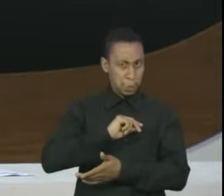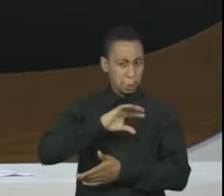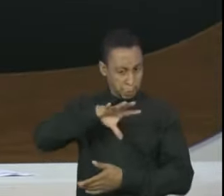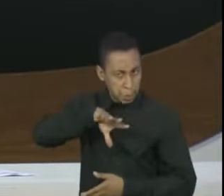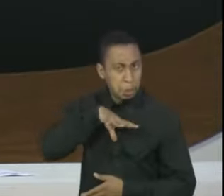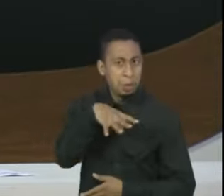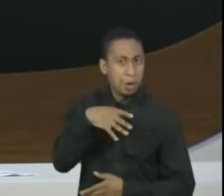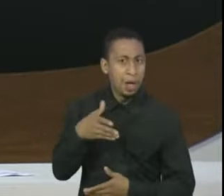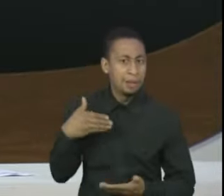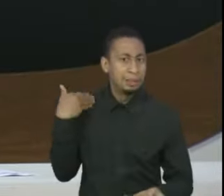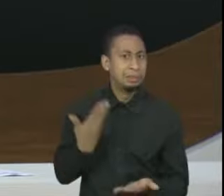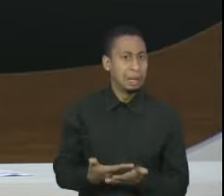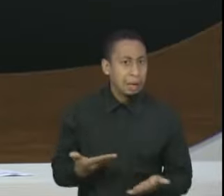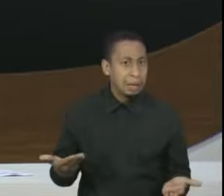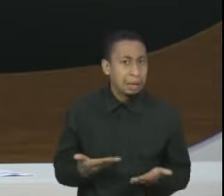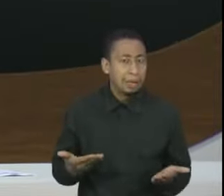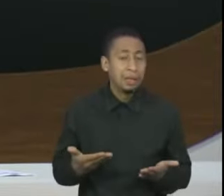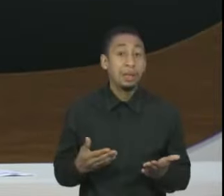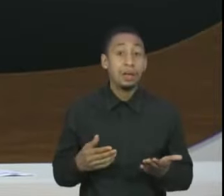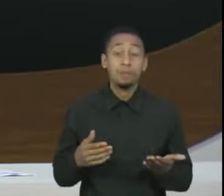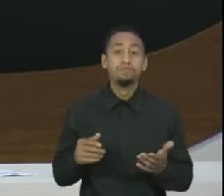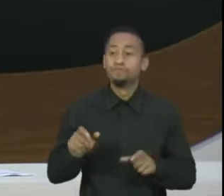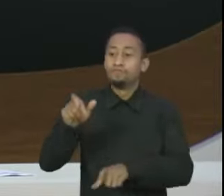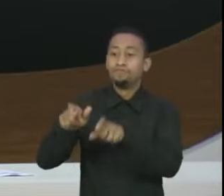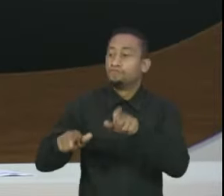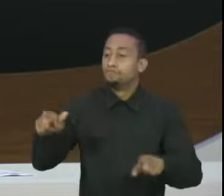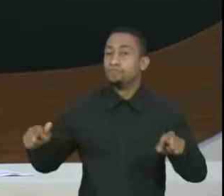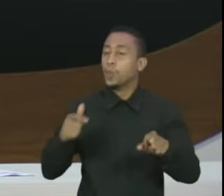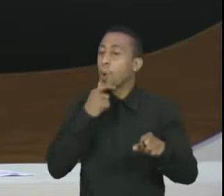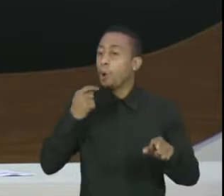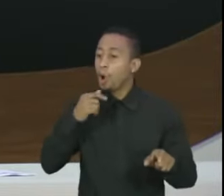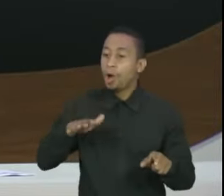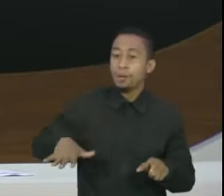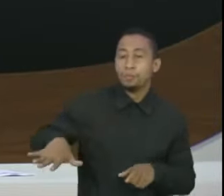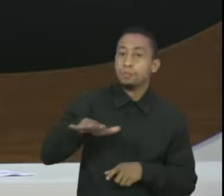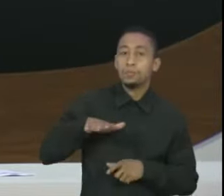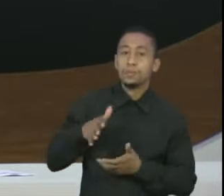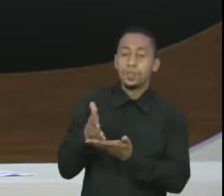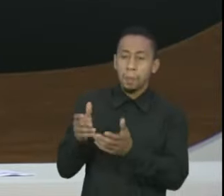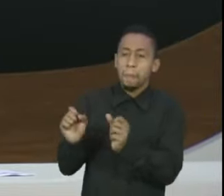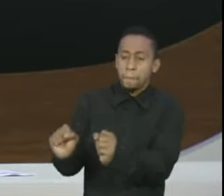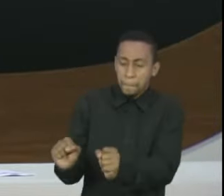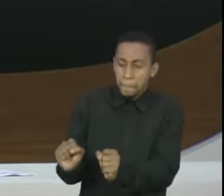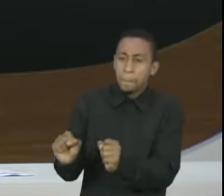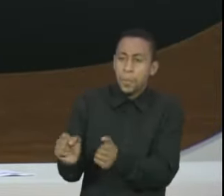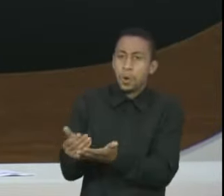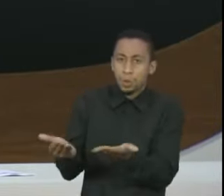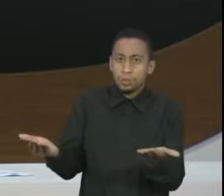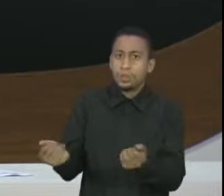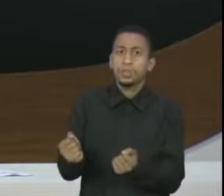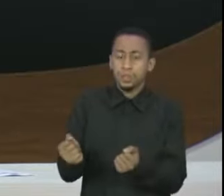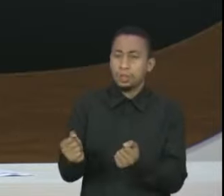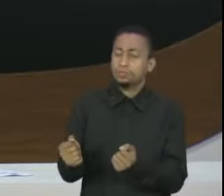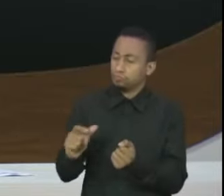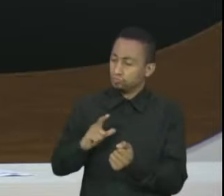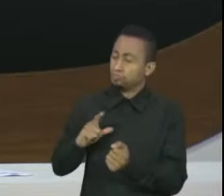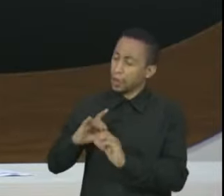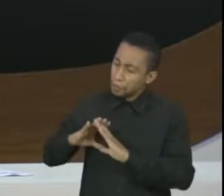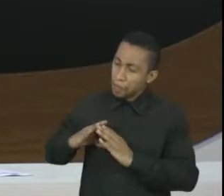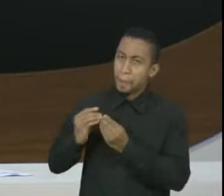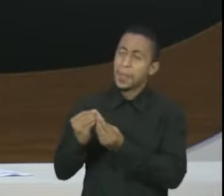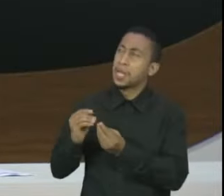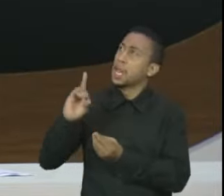de um papo até aqui segundo a qual os homossexuais têm o direito de ter uma família são filhos de Deus e ninguém pode ser